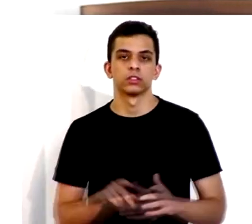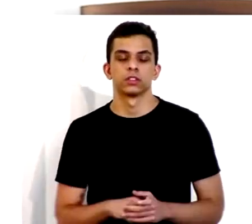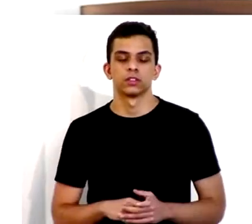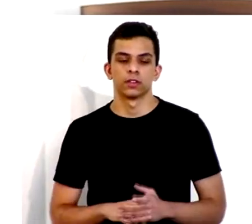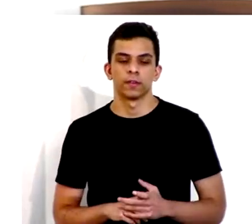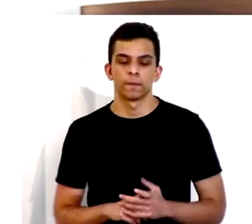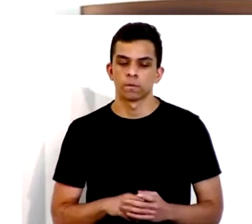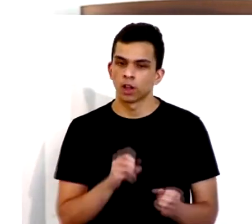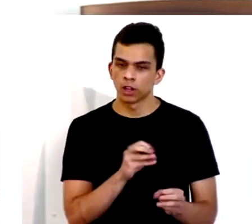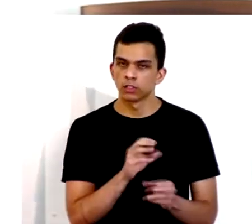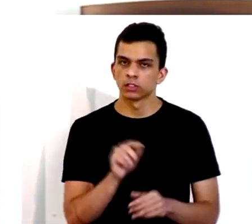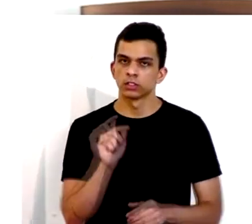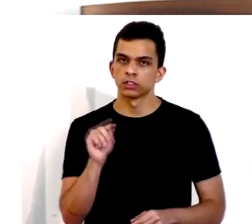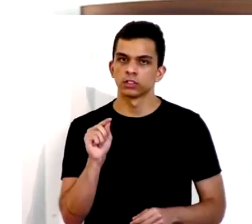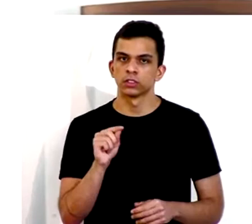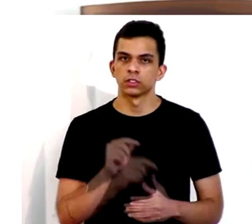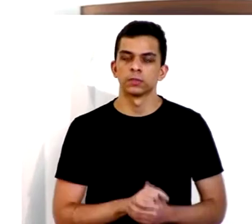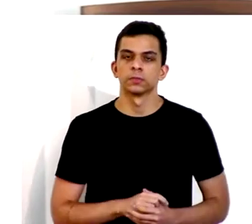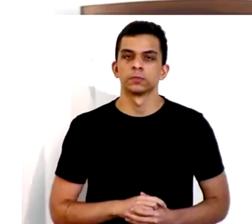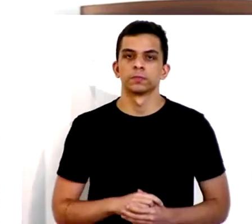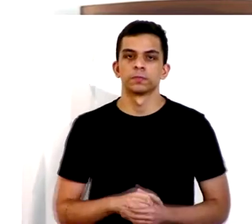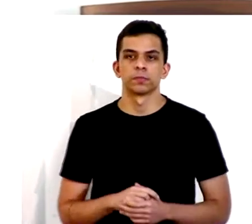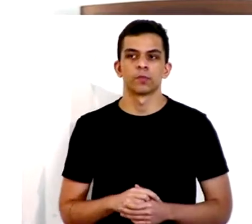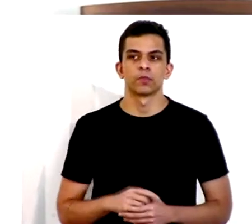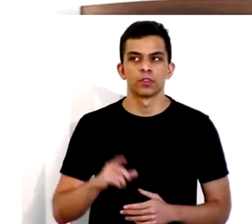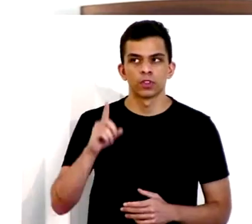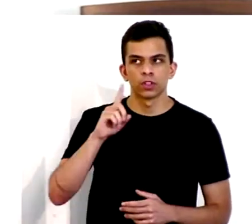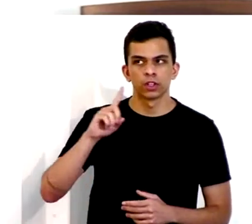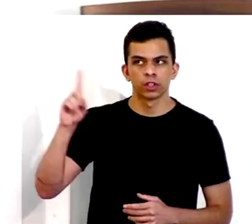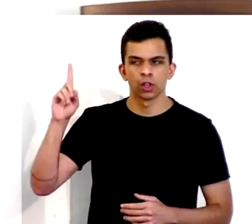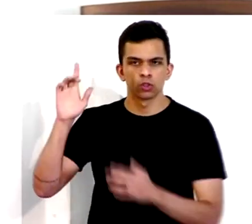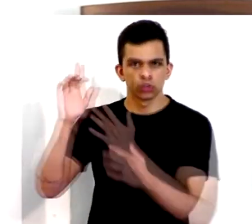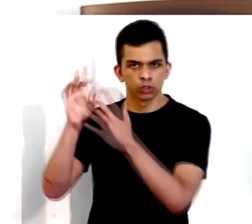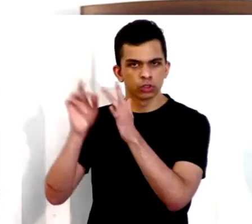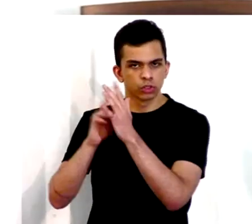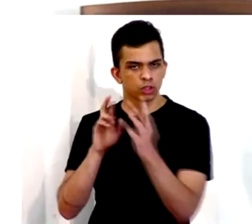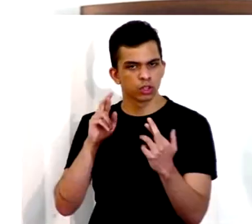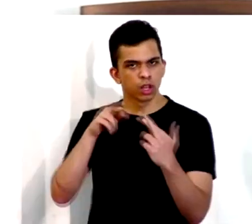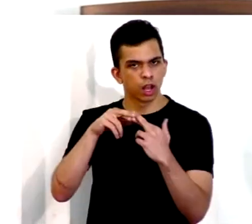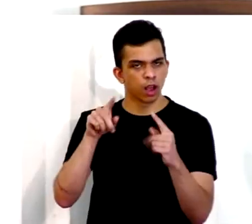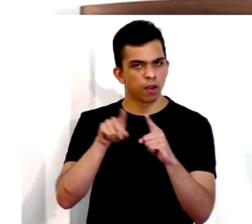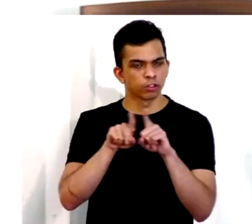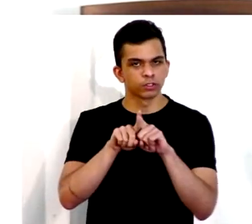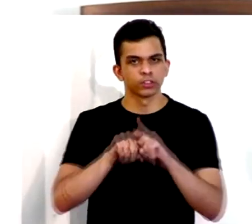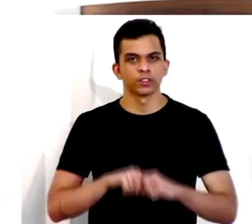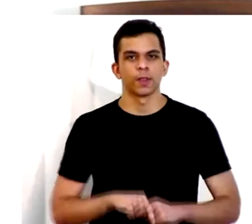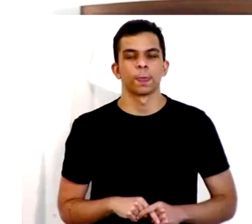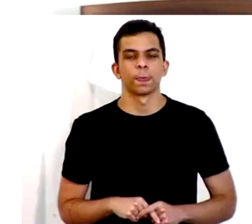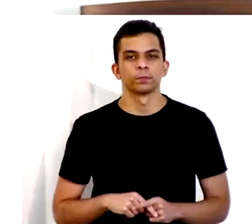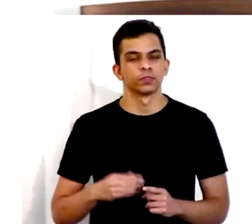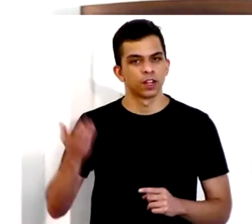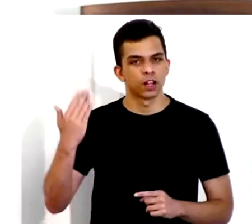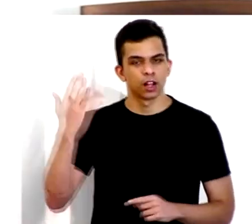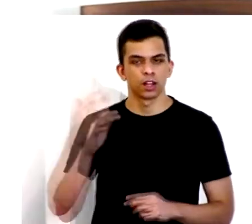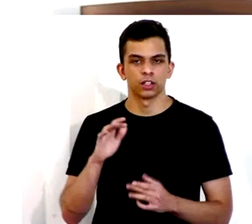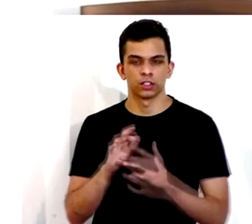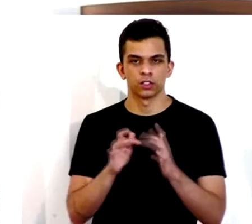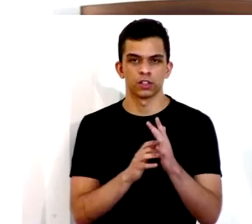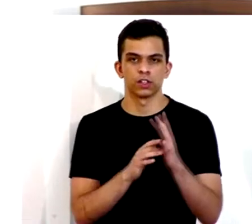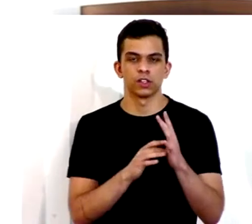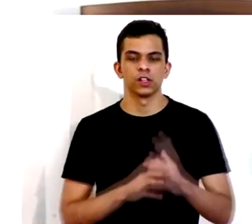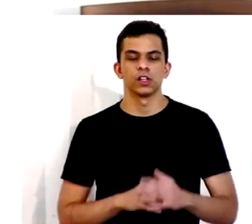Em alguns lugares em referência a Deus, em outros a Cristo, como por exemplo, lá no Sermão do Monte, Jesus vai falar do amor ao